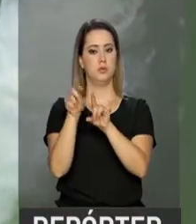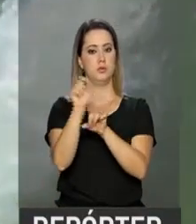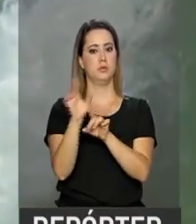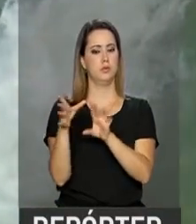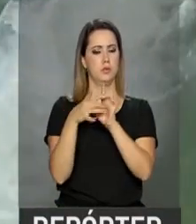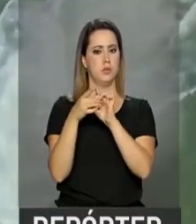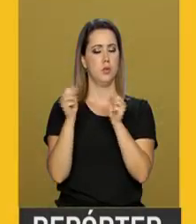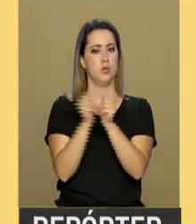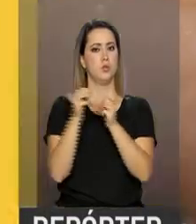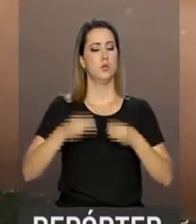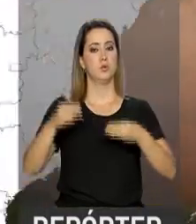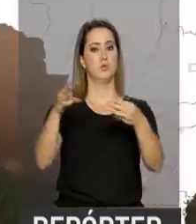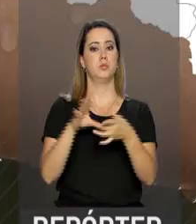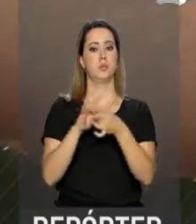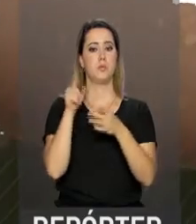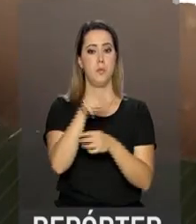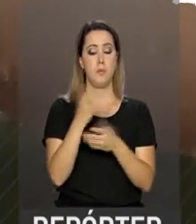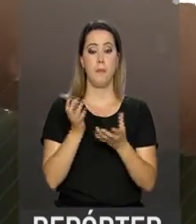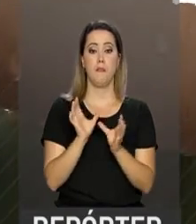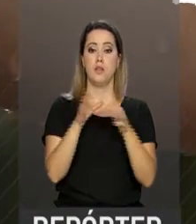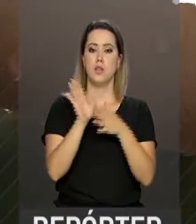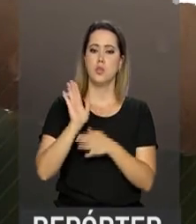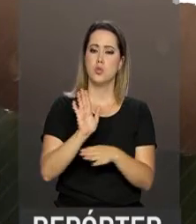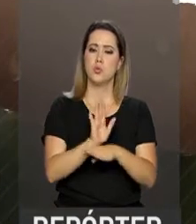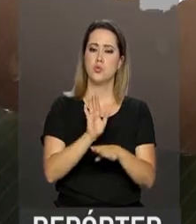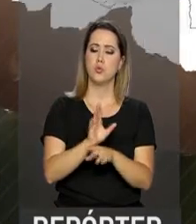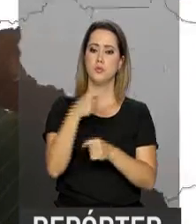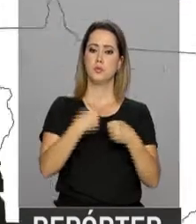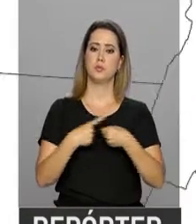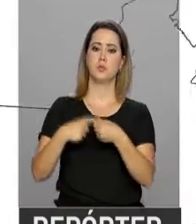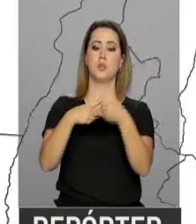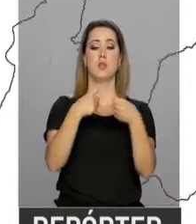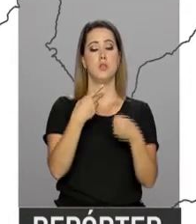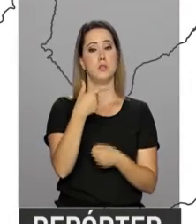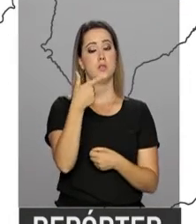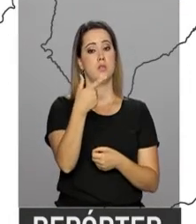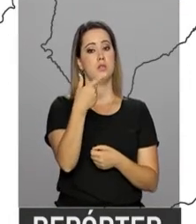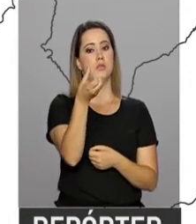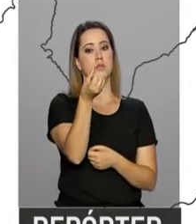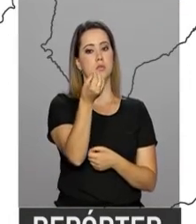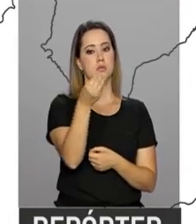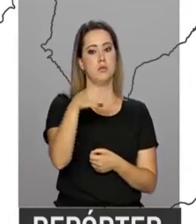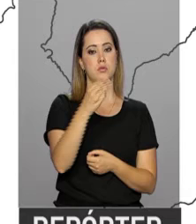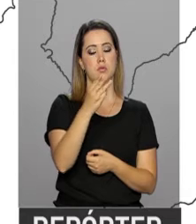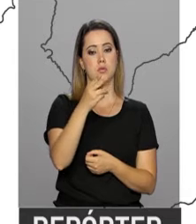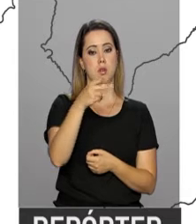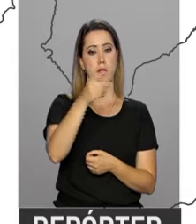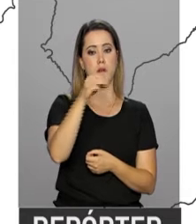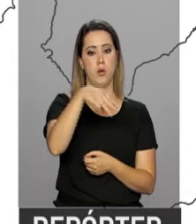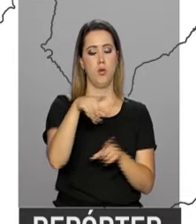da Integração Nacional. Os conjuntos de motobombas irão ajudar a levar água ao longo de 260 quilômetros de canais